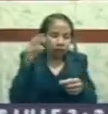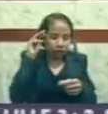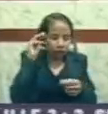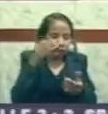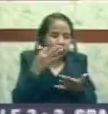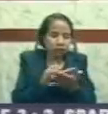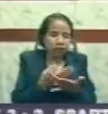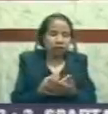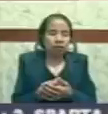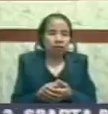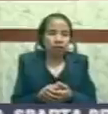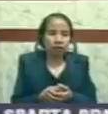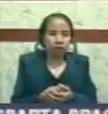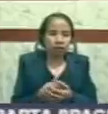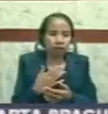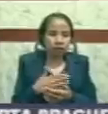ministro.